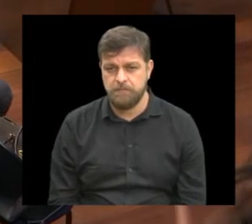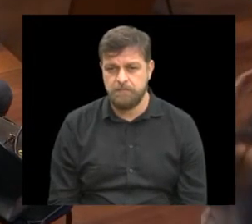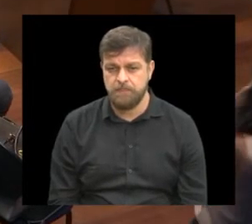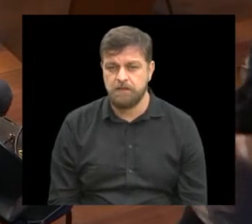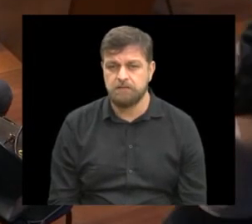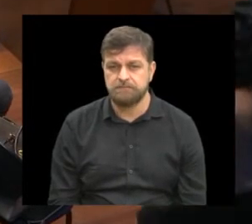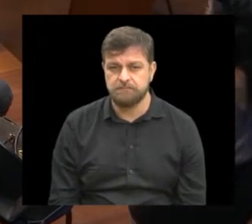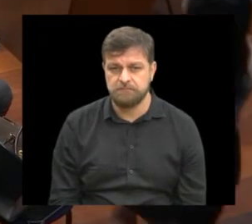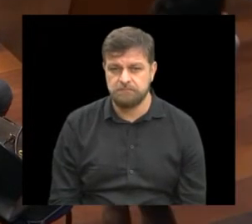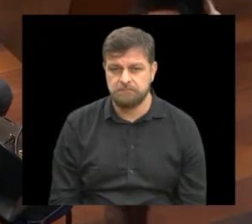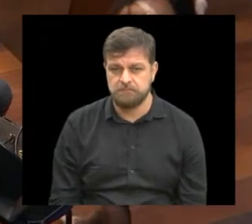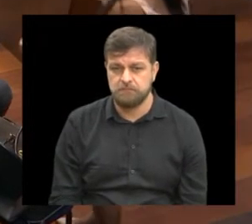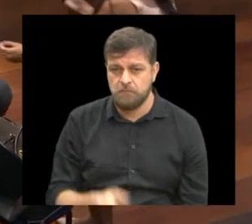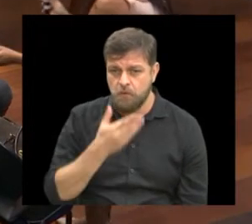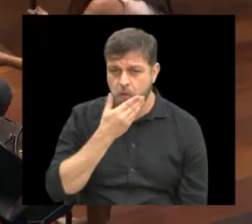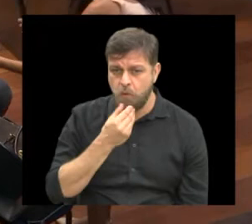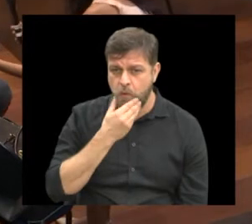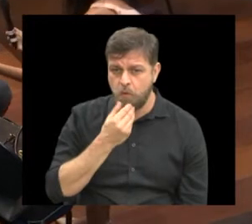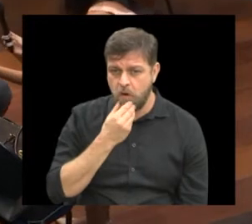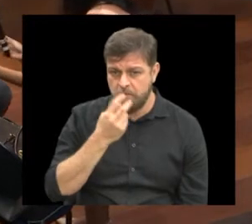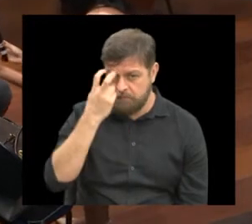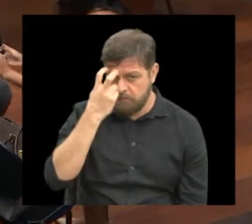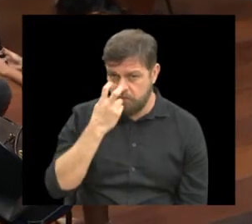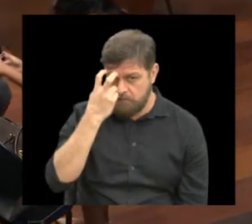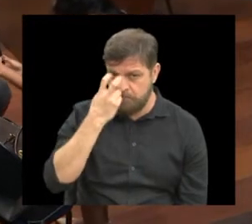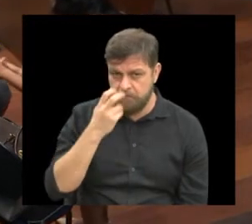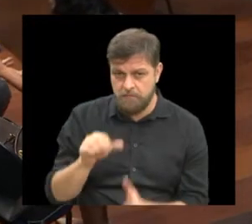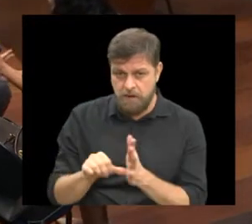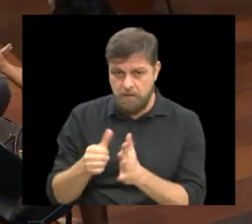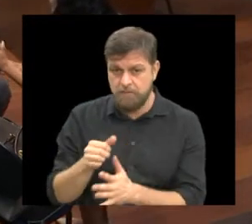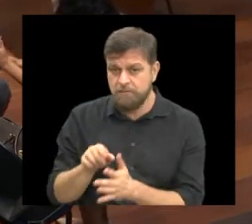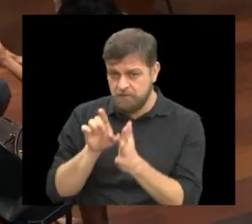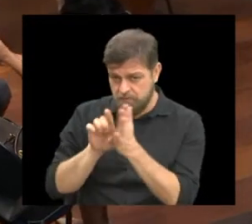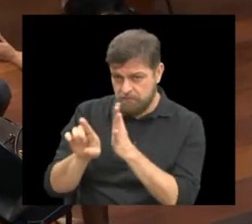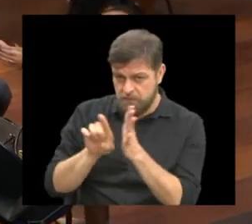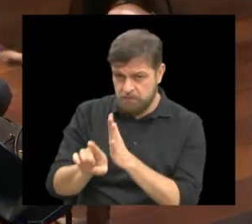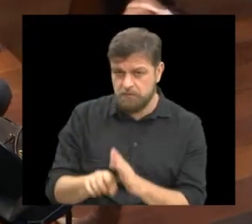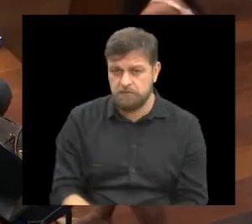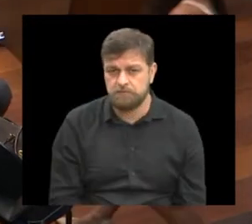A Zilda vai passar para o seu Roberto aqui, depois eu já passo. Legal.